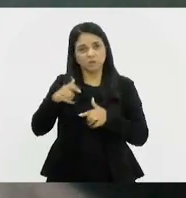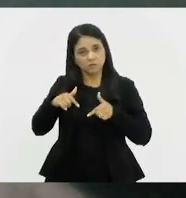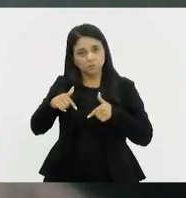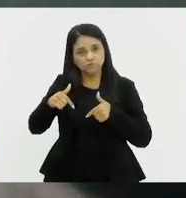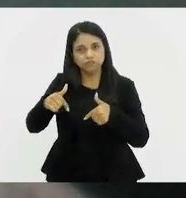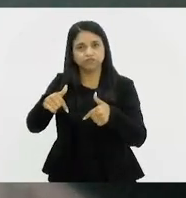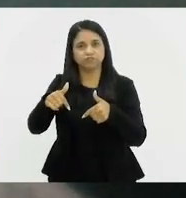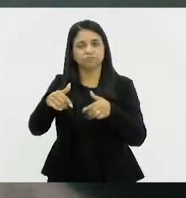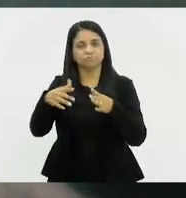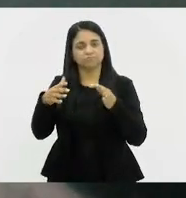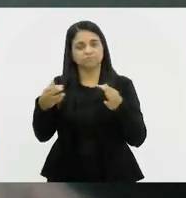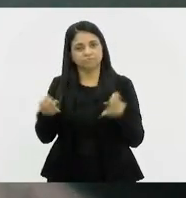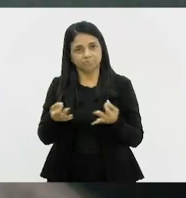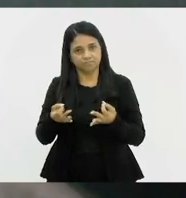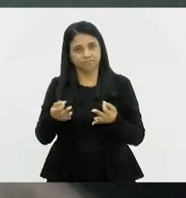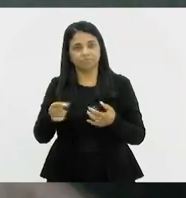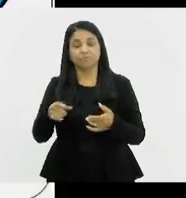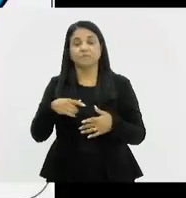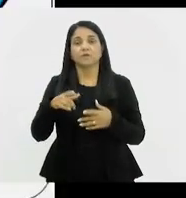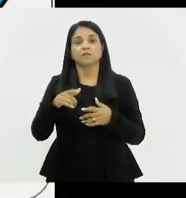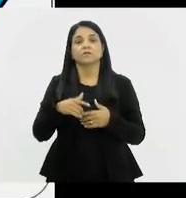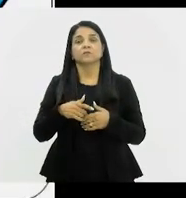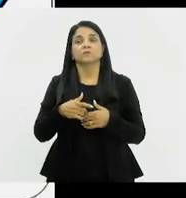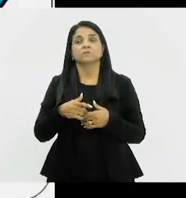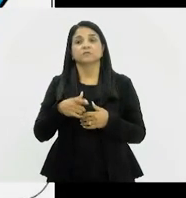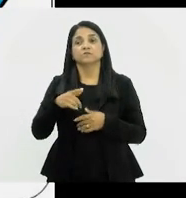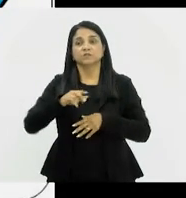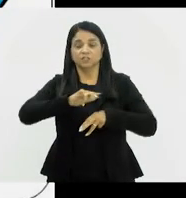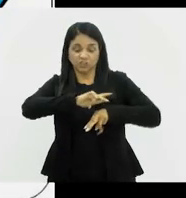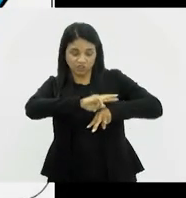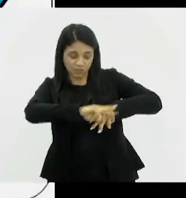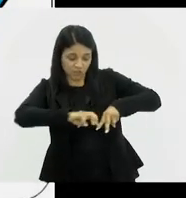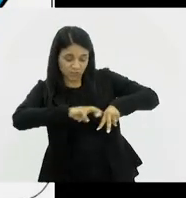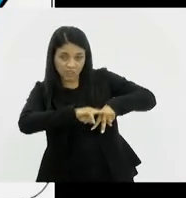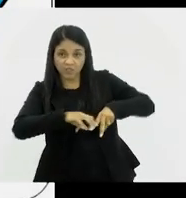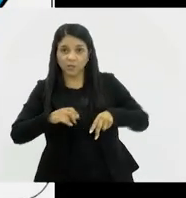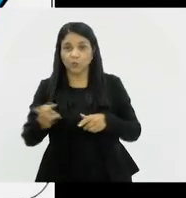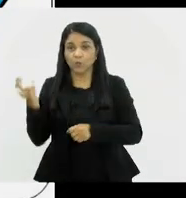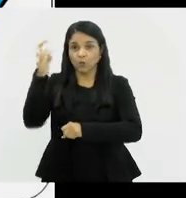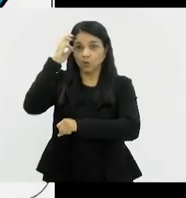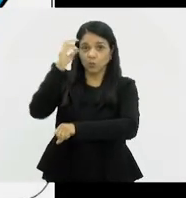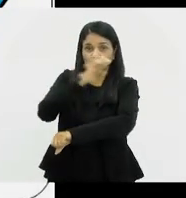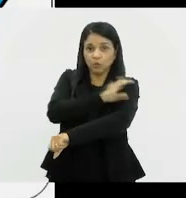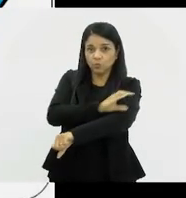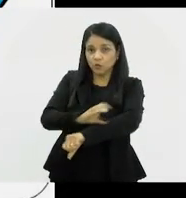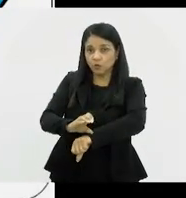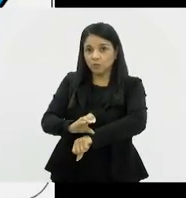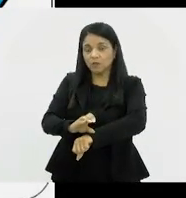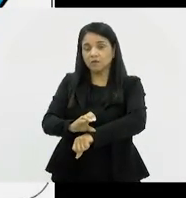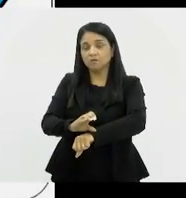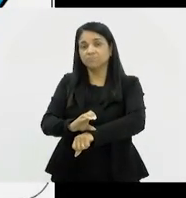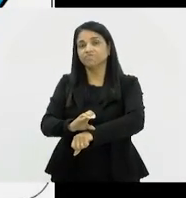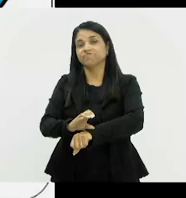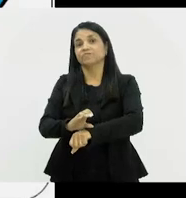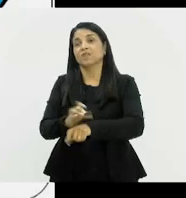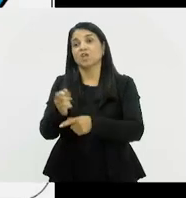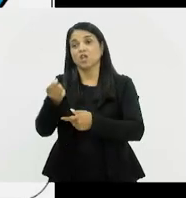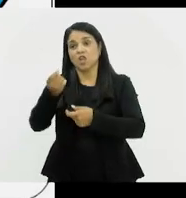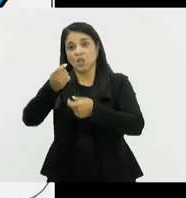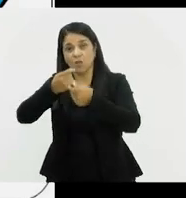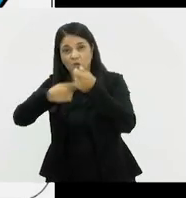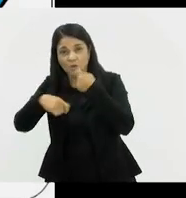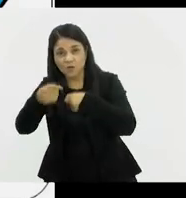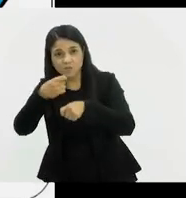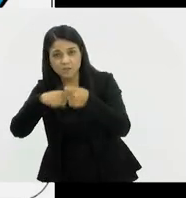Próximo. E aí, com o gênero ou a cultura, determinantes econômicos, isso é fundamental para